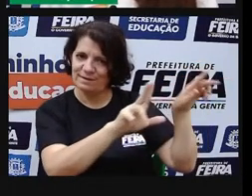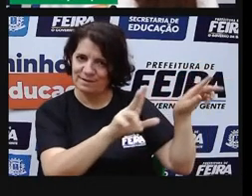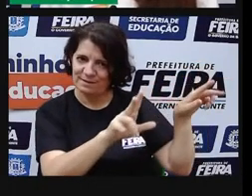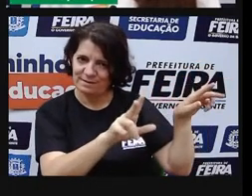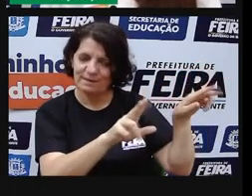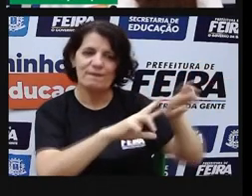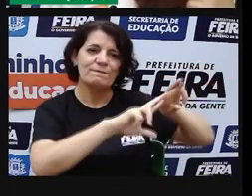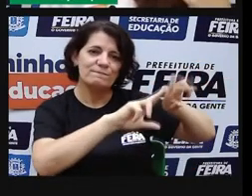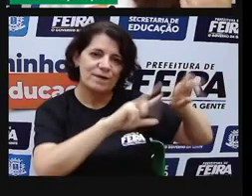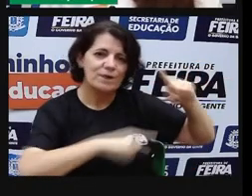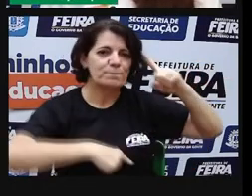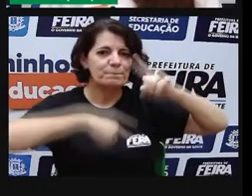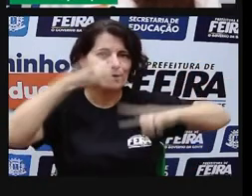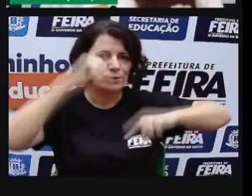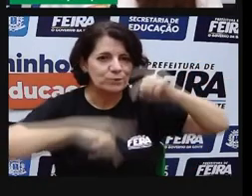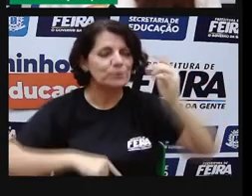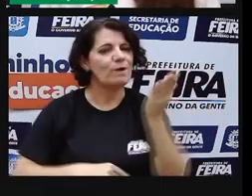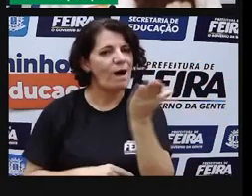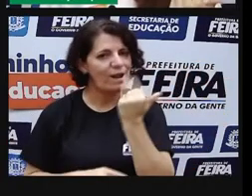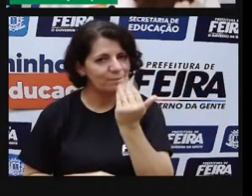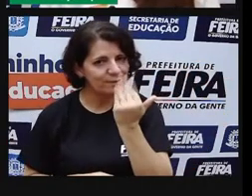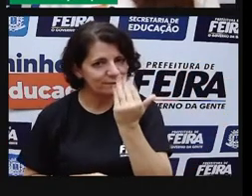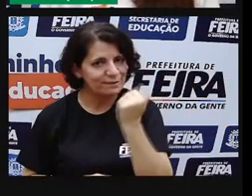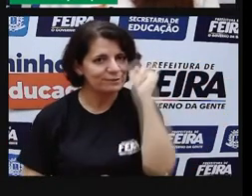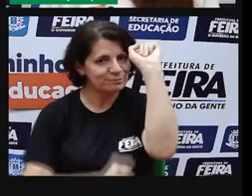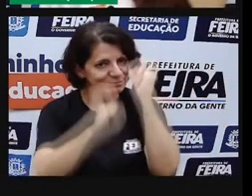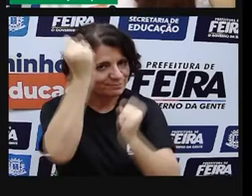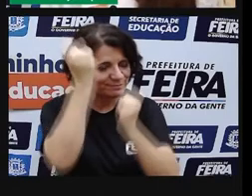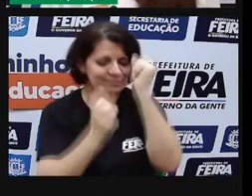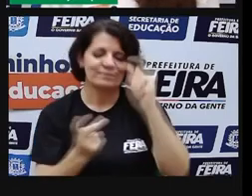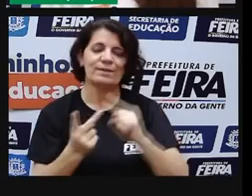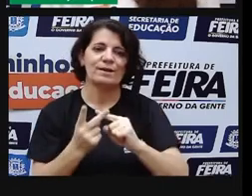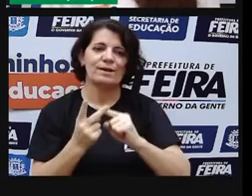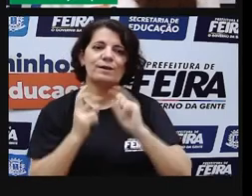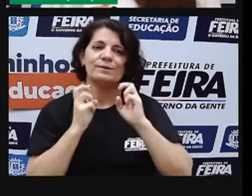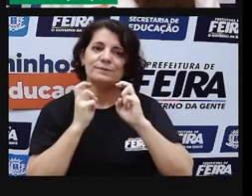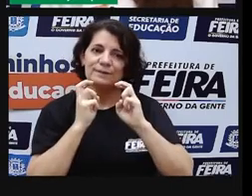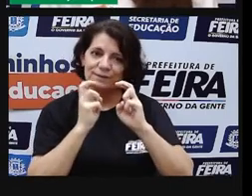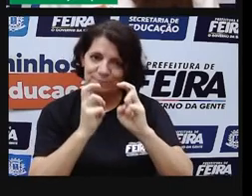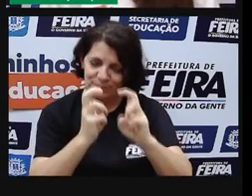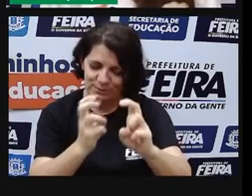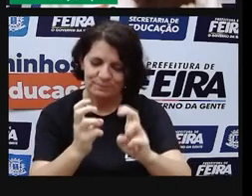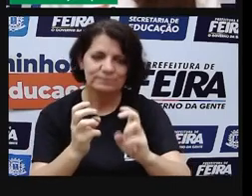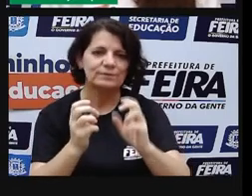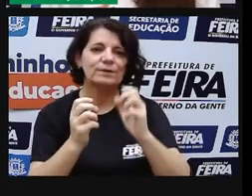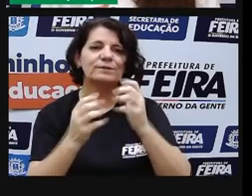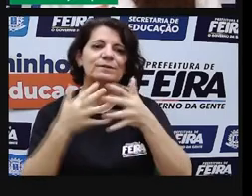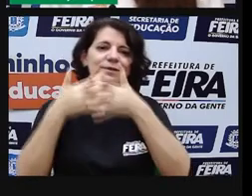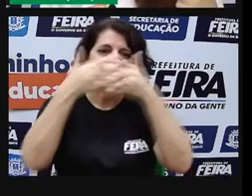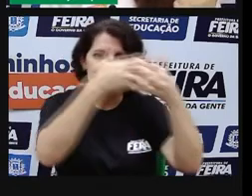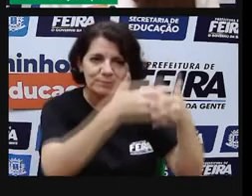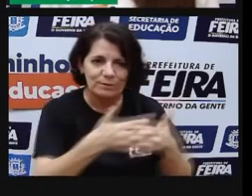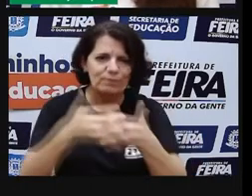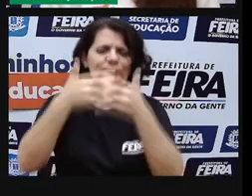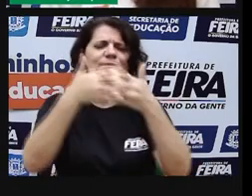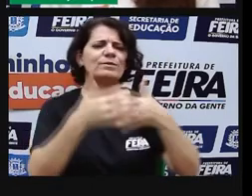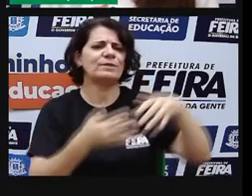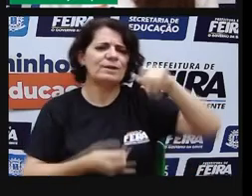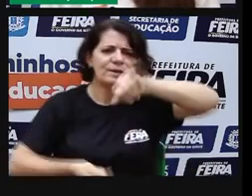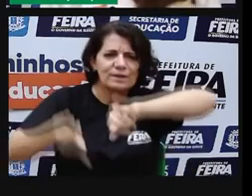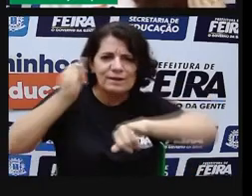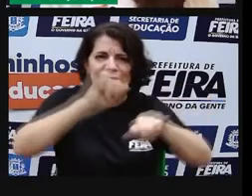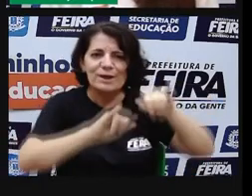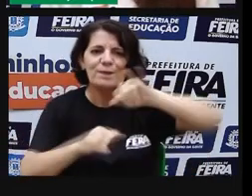diversos produtos, como alimentícios, material de transporte, materiais elétricos, mecânica, química, utensílios